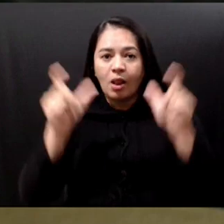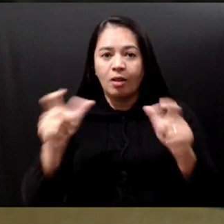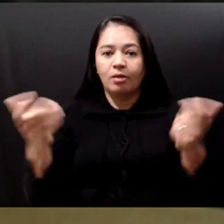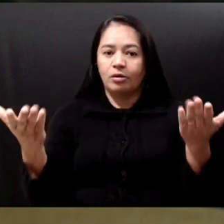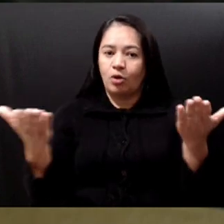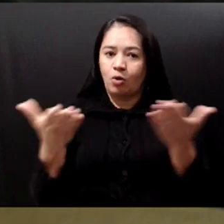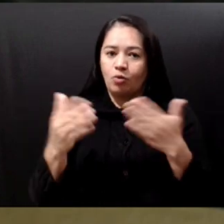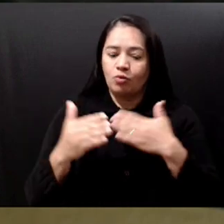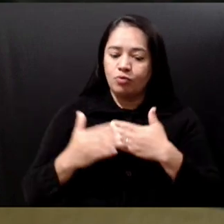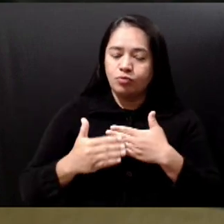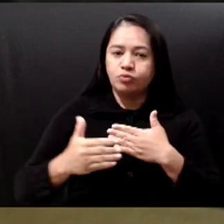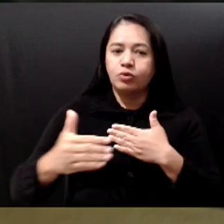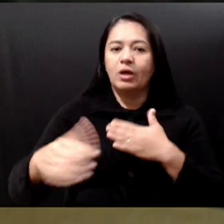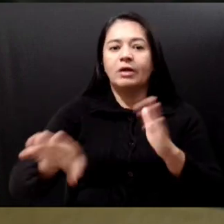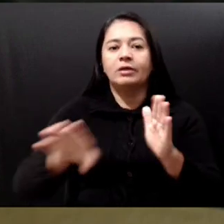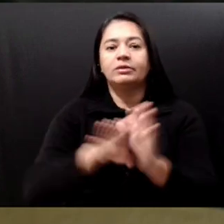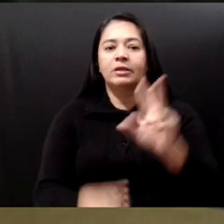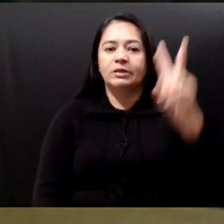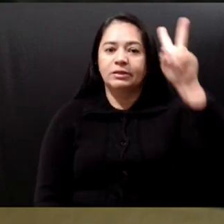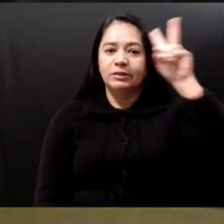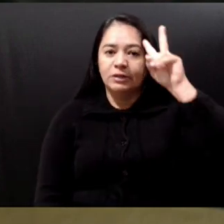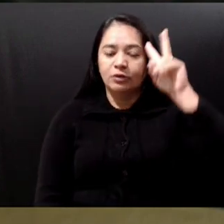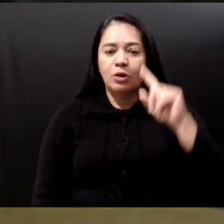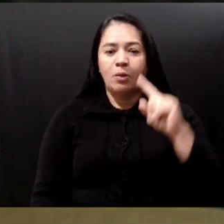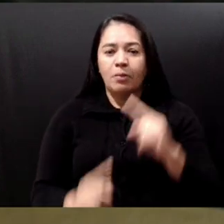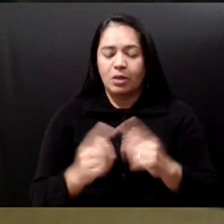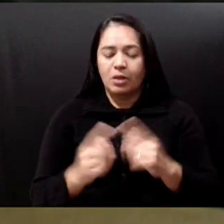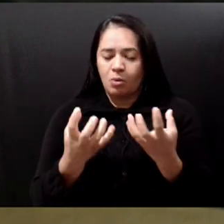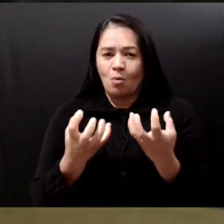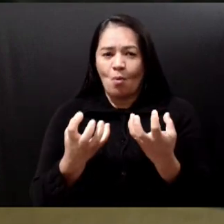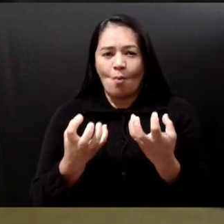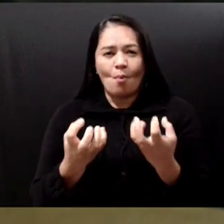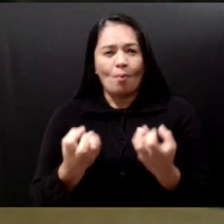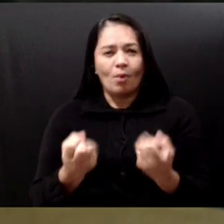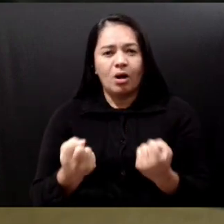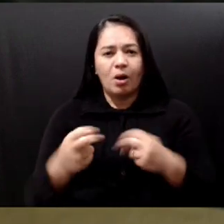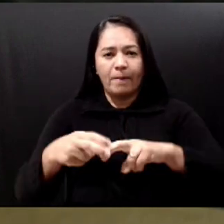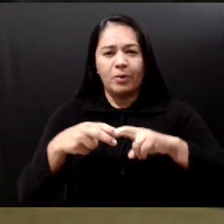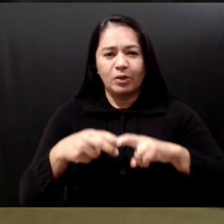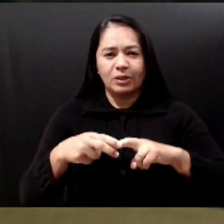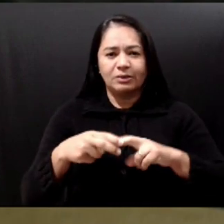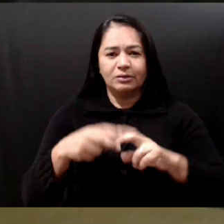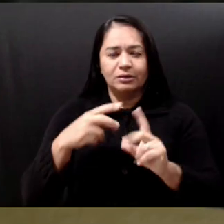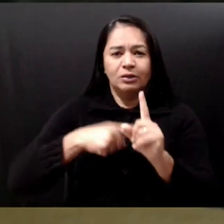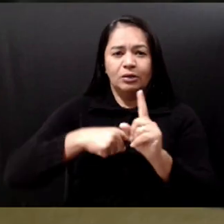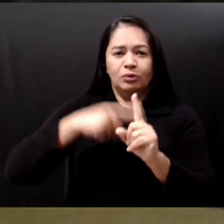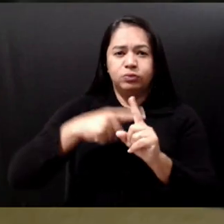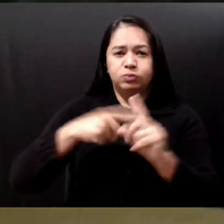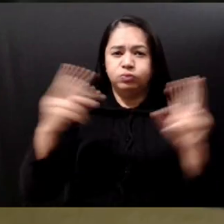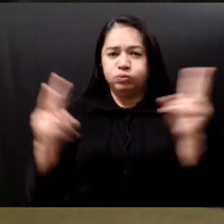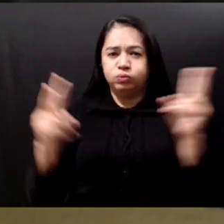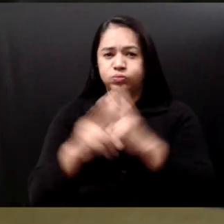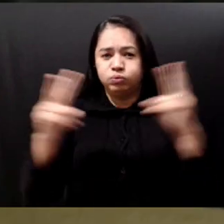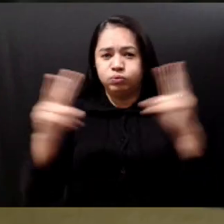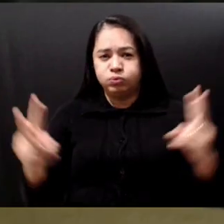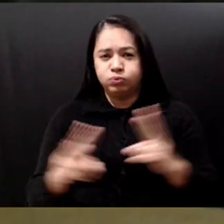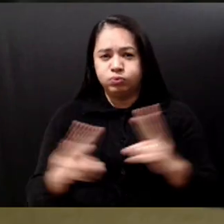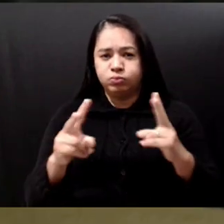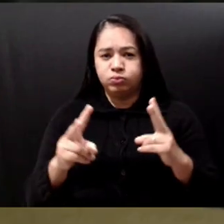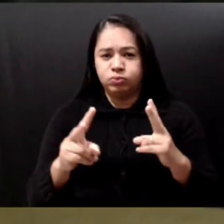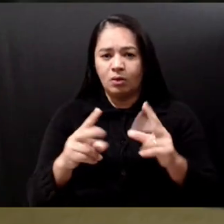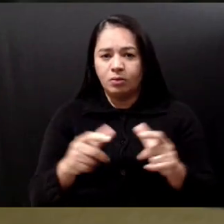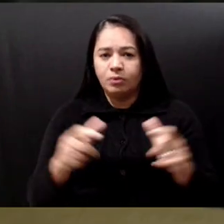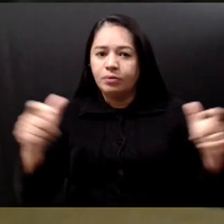segunda-feira. A baixa umidade do ar, associada às altas temperaturas e ventos muito fortes, estão aumentando aí a probabilidade